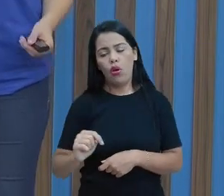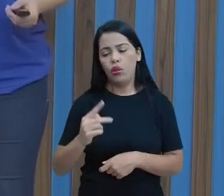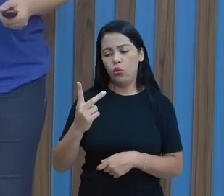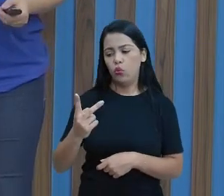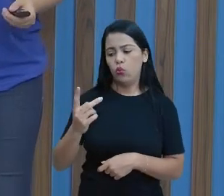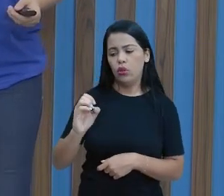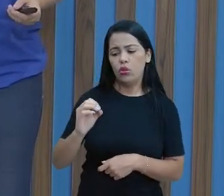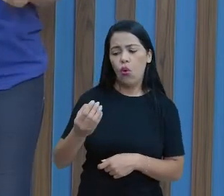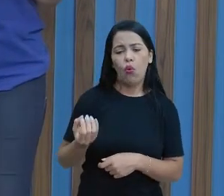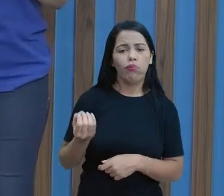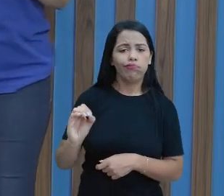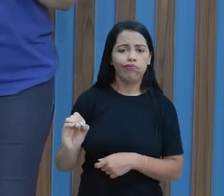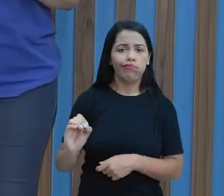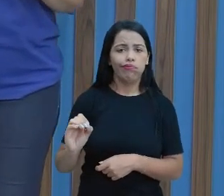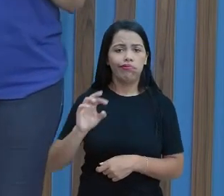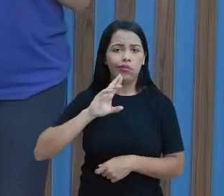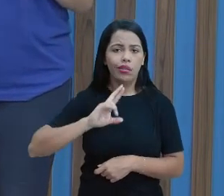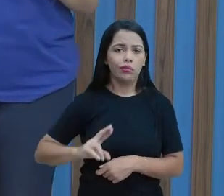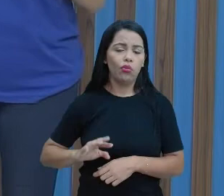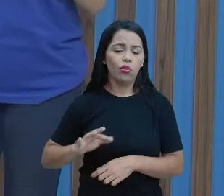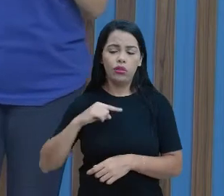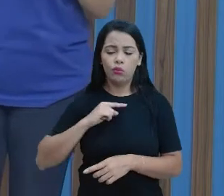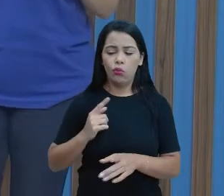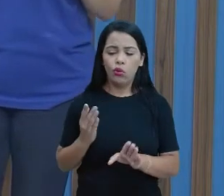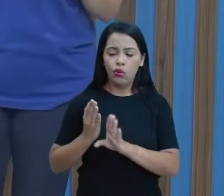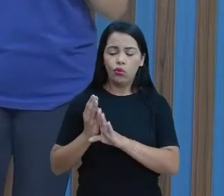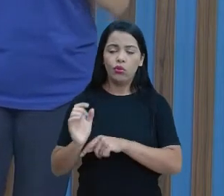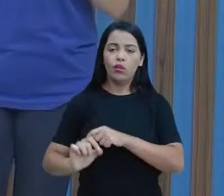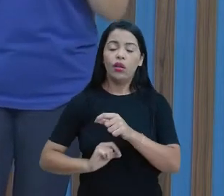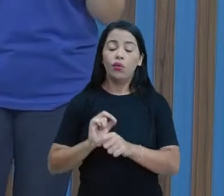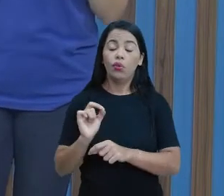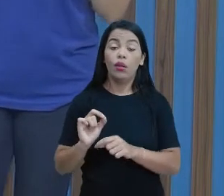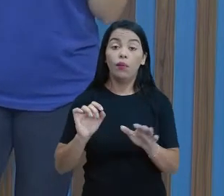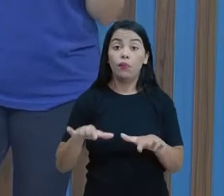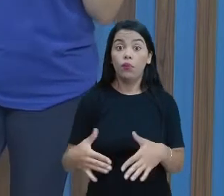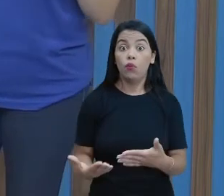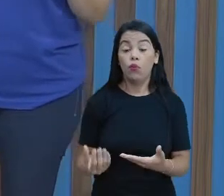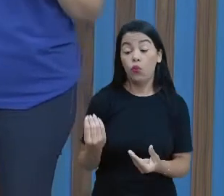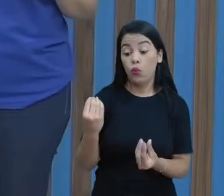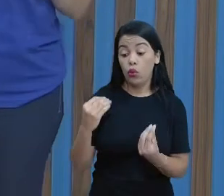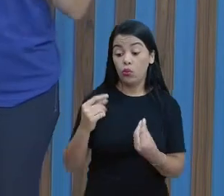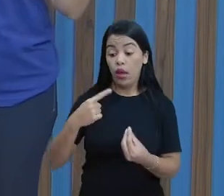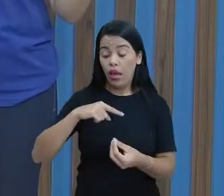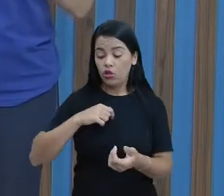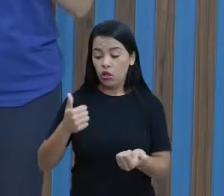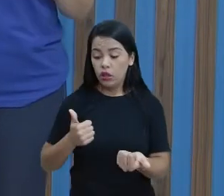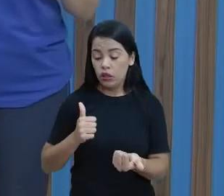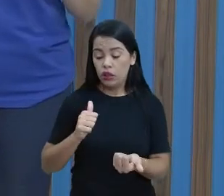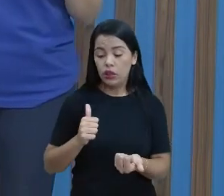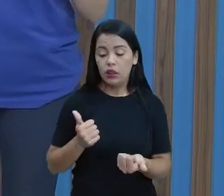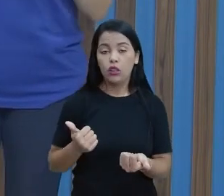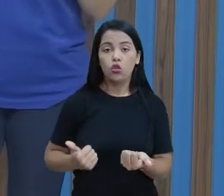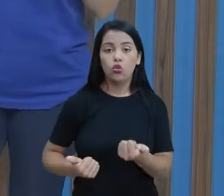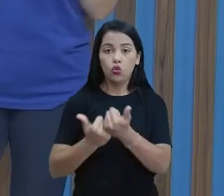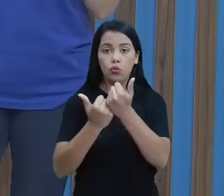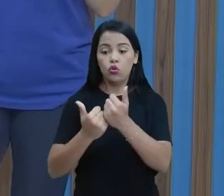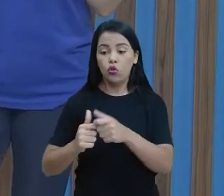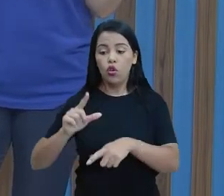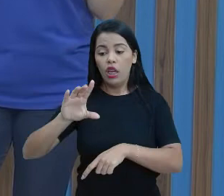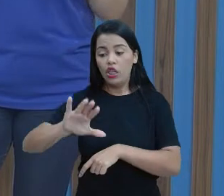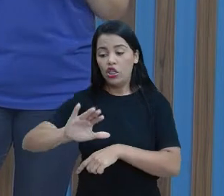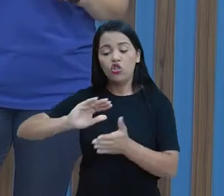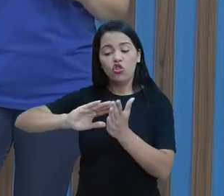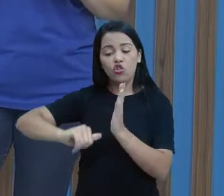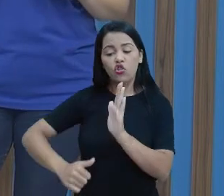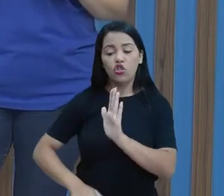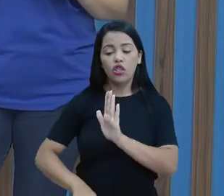aula. A gente verificou que, inserindo essas respostas no lugar da letra, no lugar da incógnita, a gente encontra uma